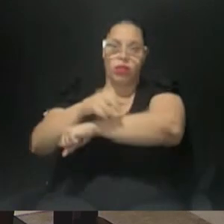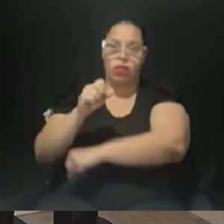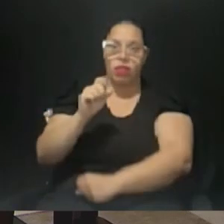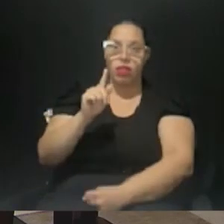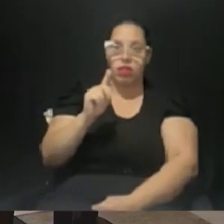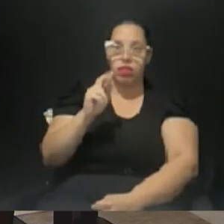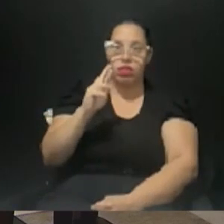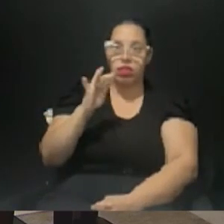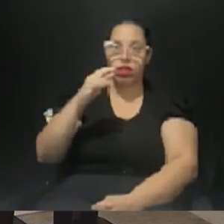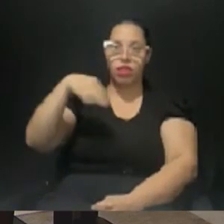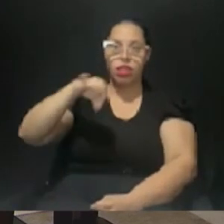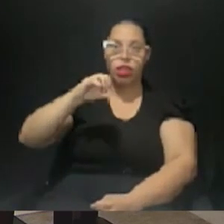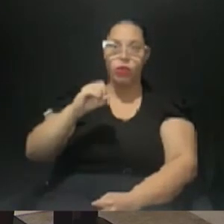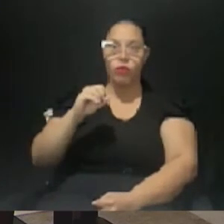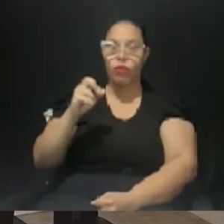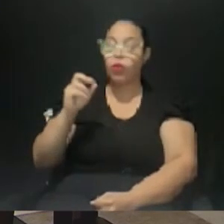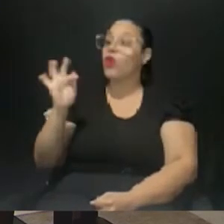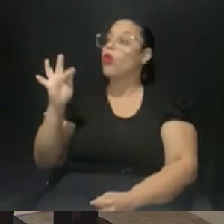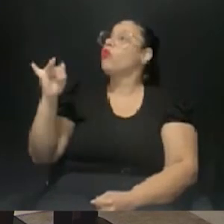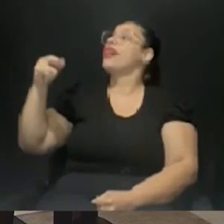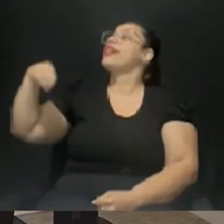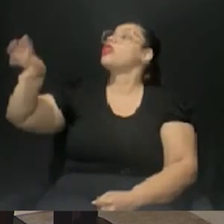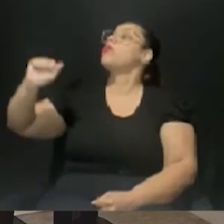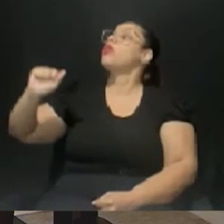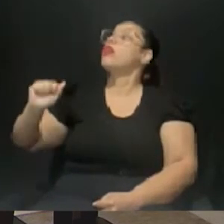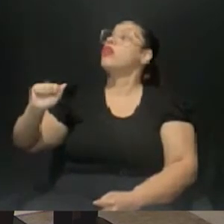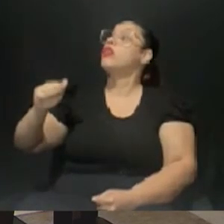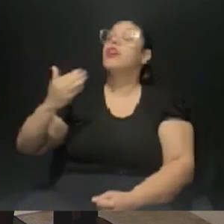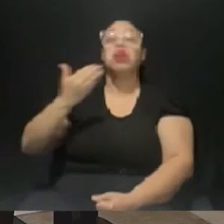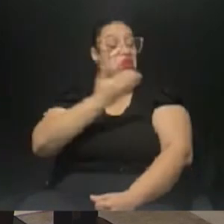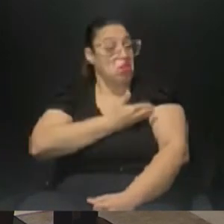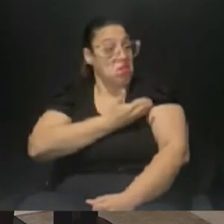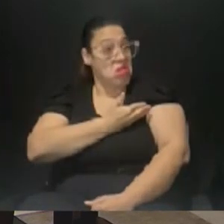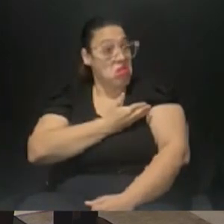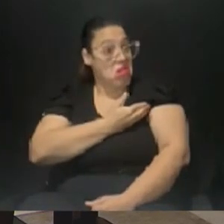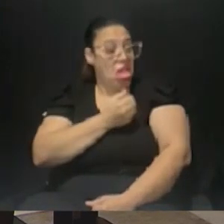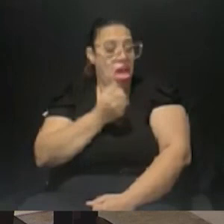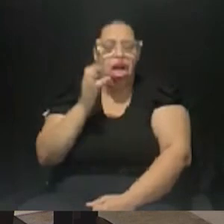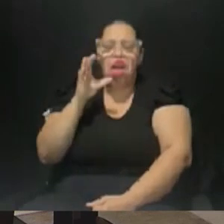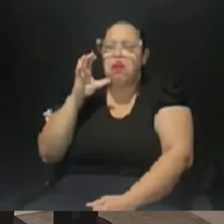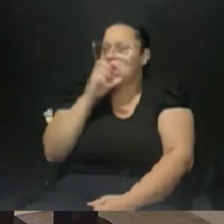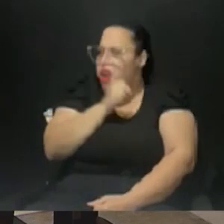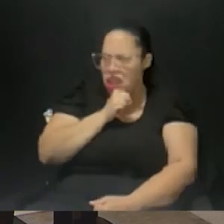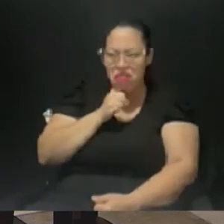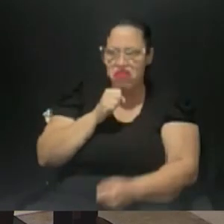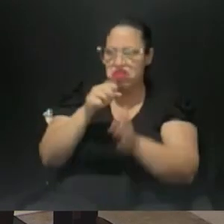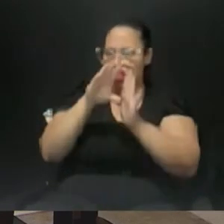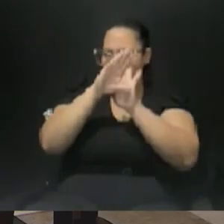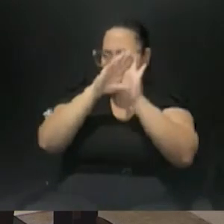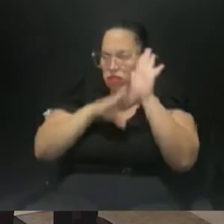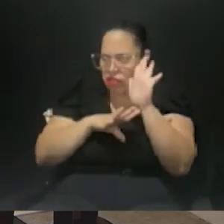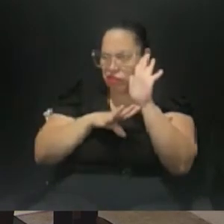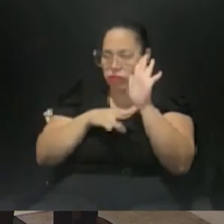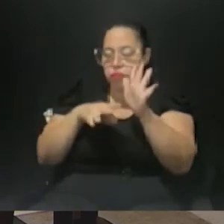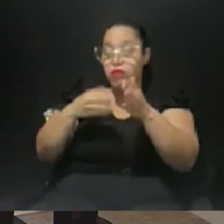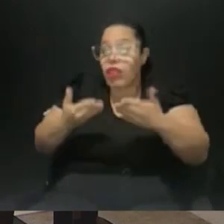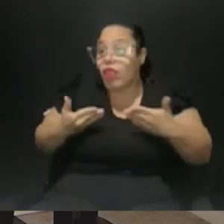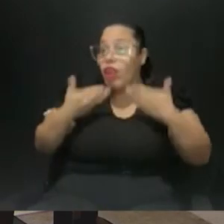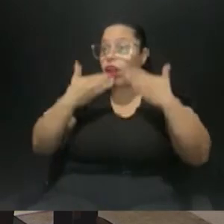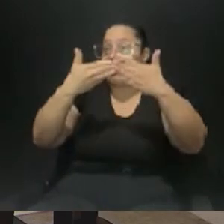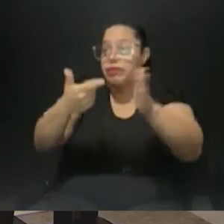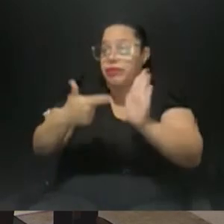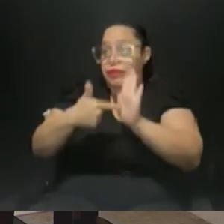amigos, esse é apenas um resumo daquilo que me levou a apresentar essa proposta de decreto legislativo